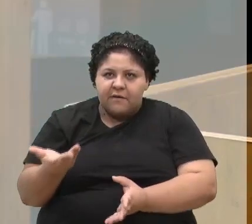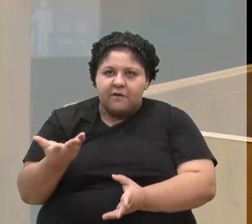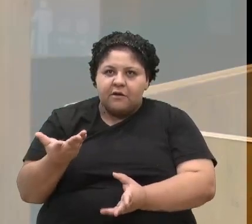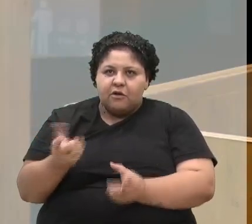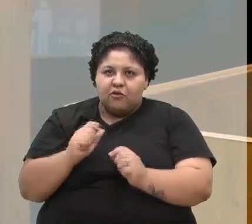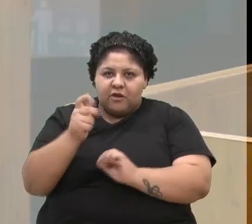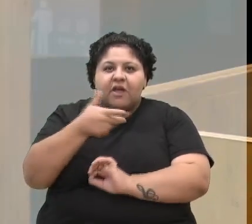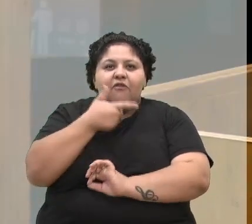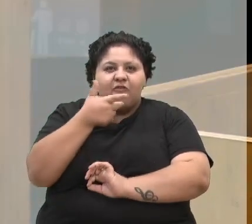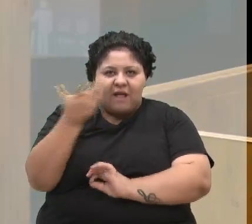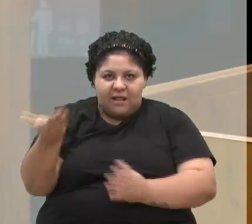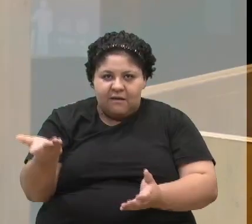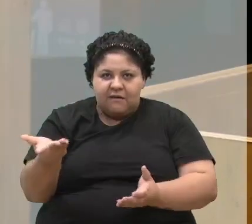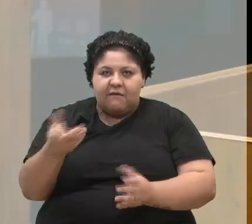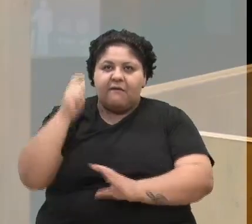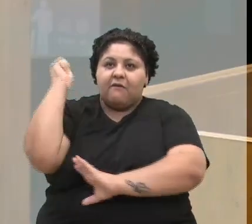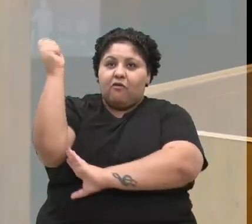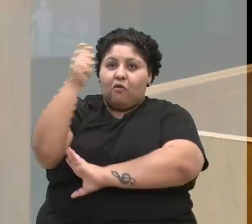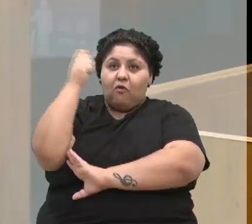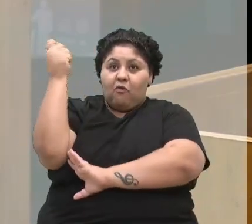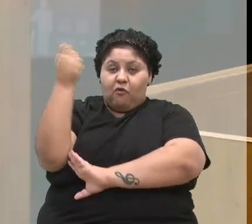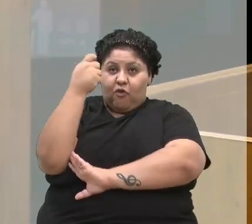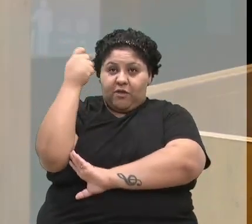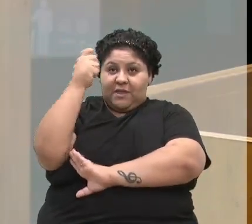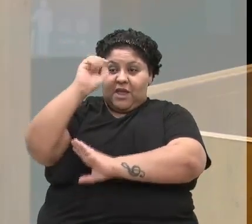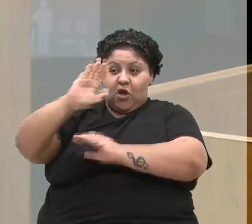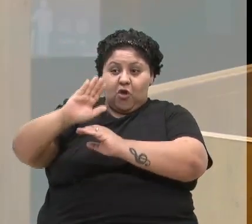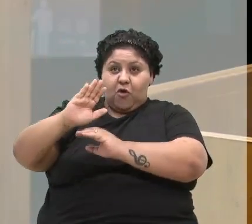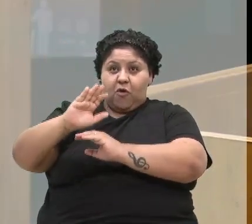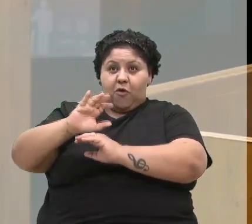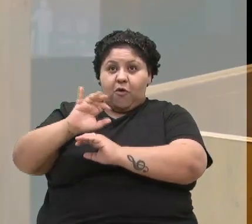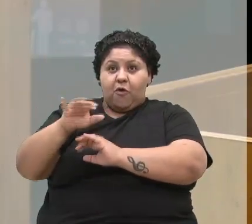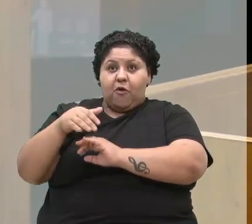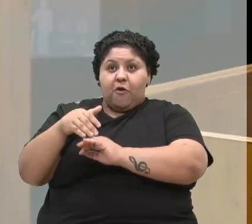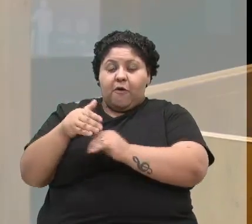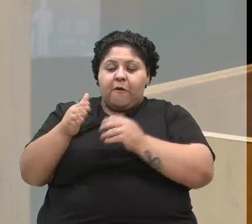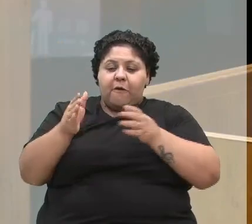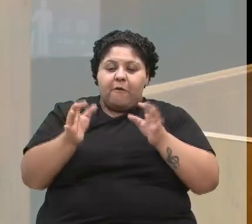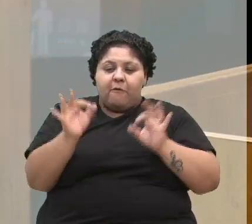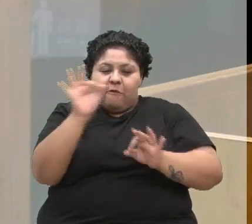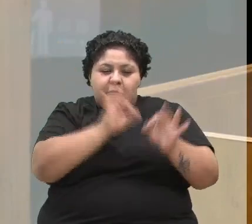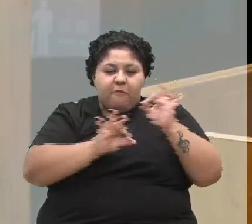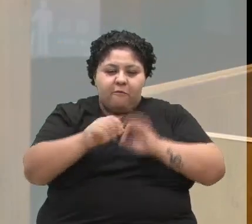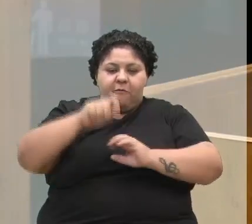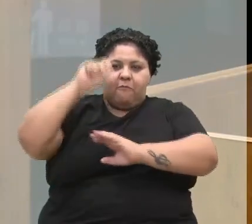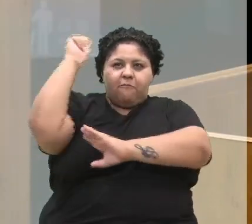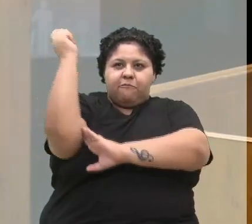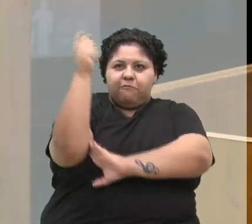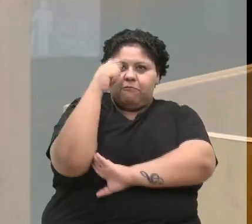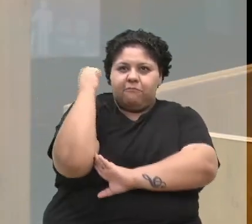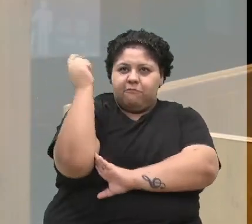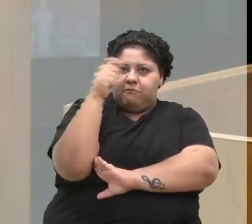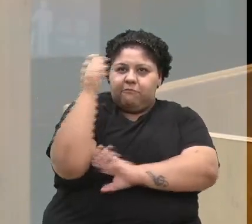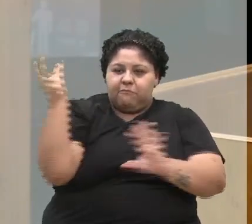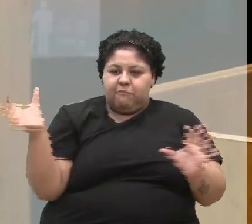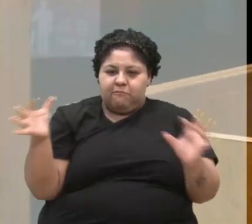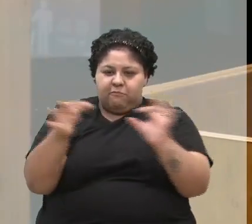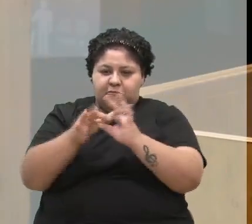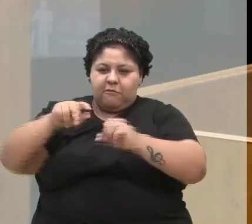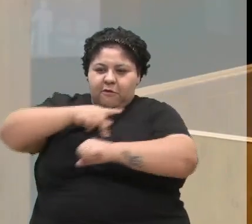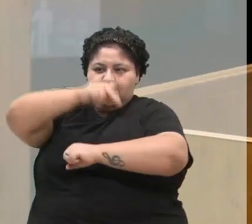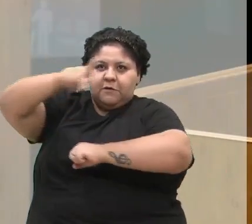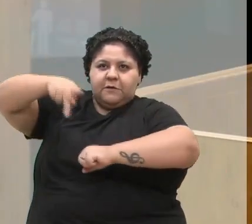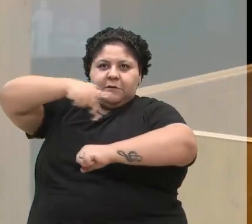digo. Um rodeio internacional que estreita laços entre os países